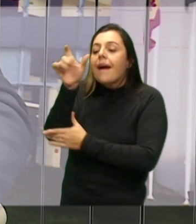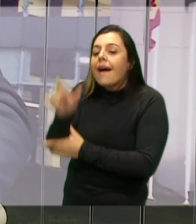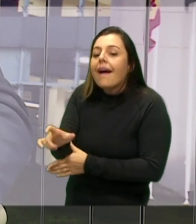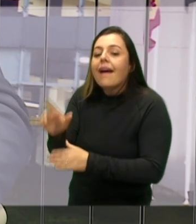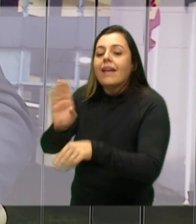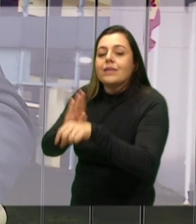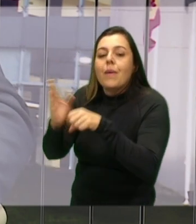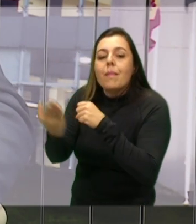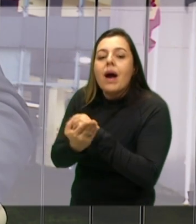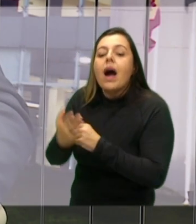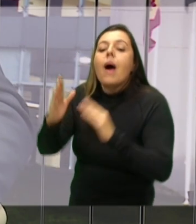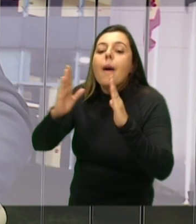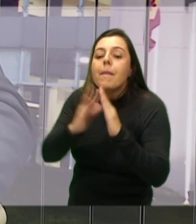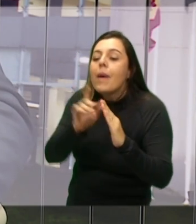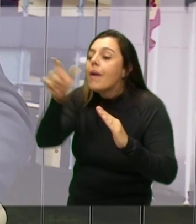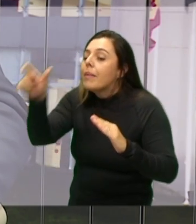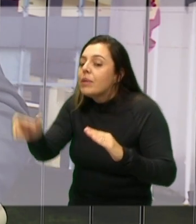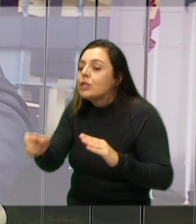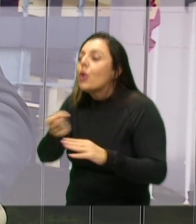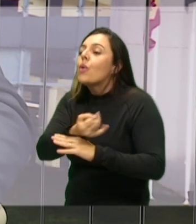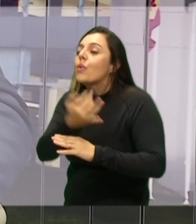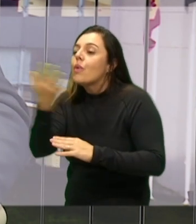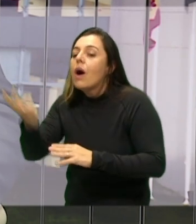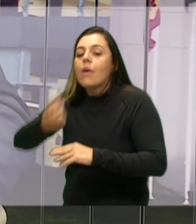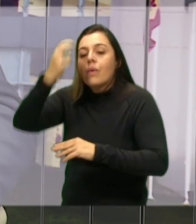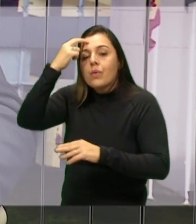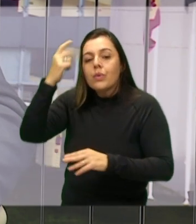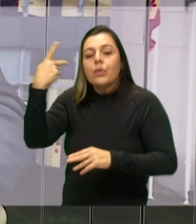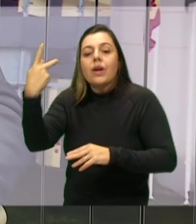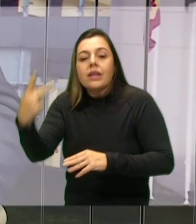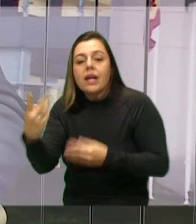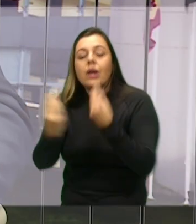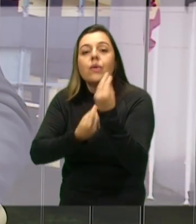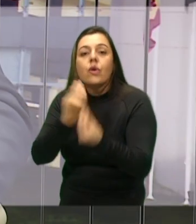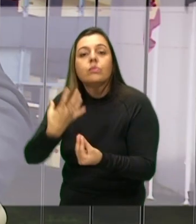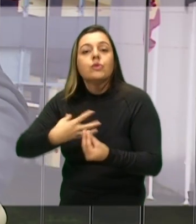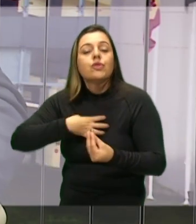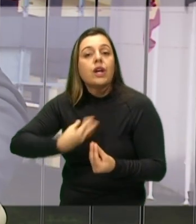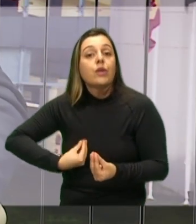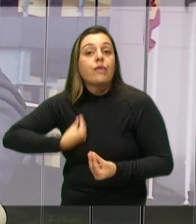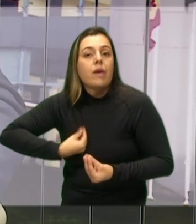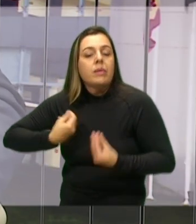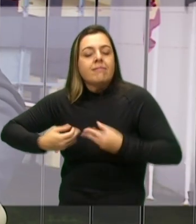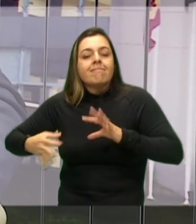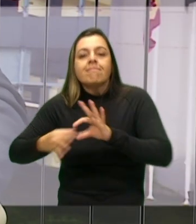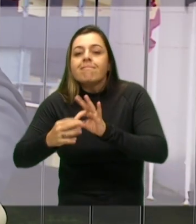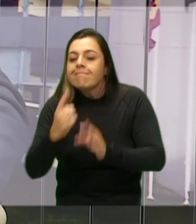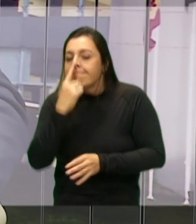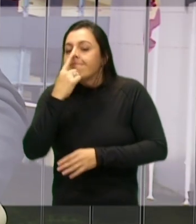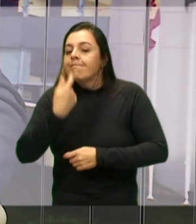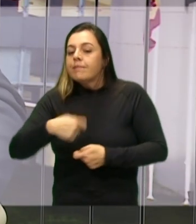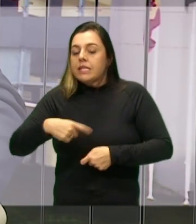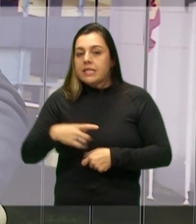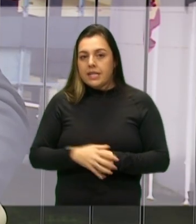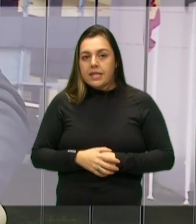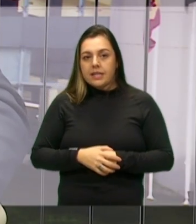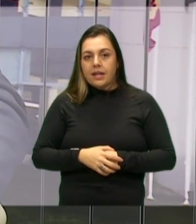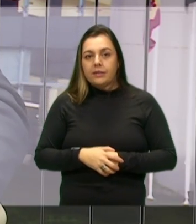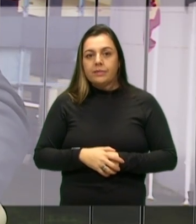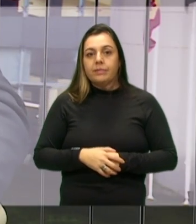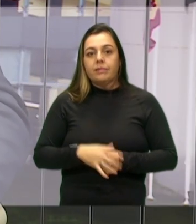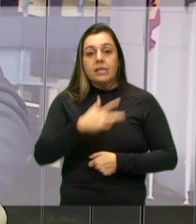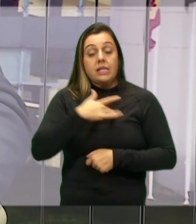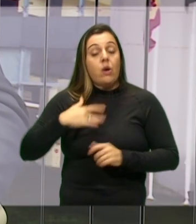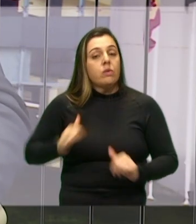daquele bairro, onde mora a Dona Maria, quais são as culturas da Dona Maria, que forma que ela vive e de que forma ela pode ser atendida para melhorar na sua condição de